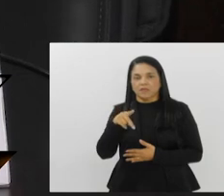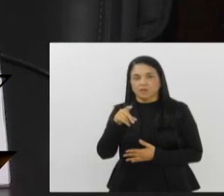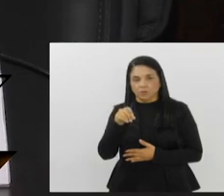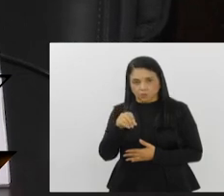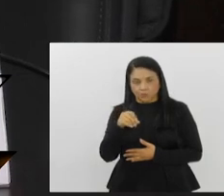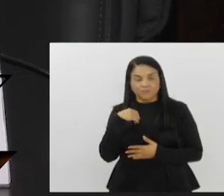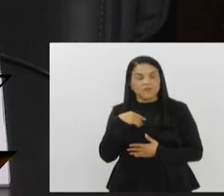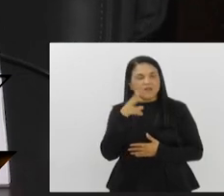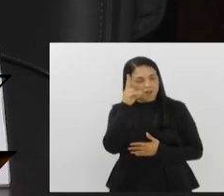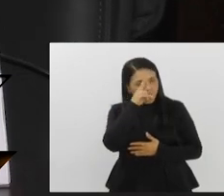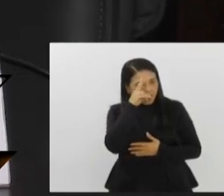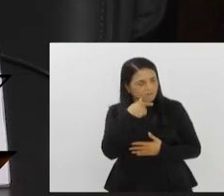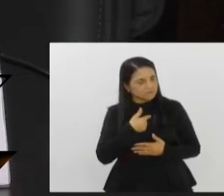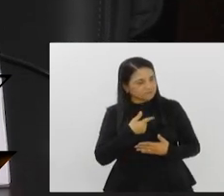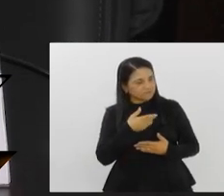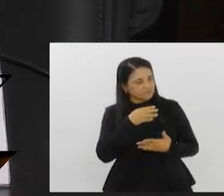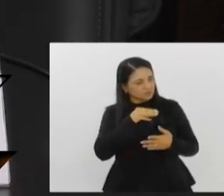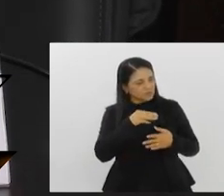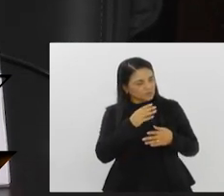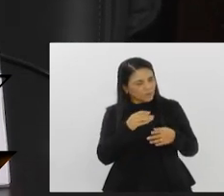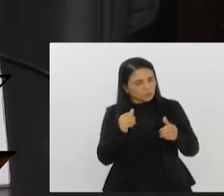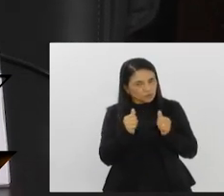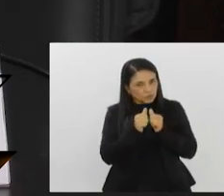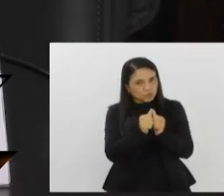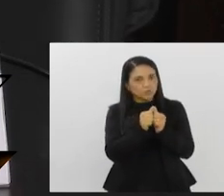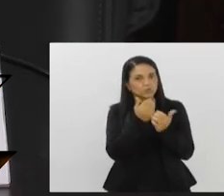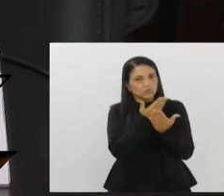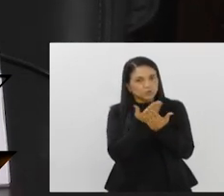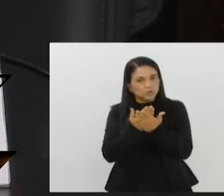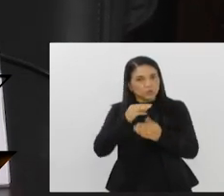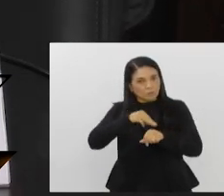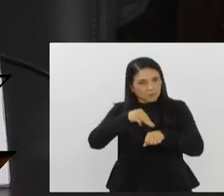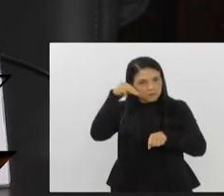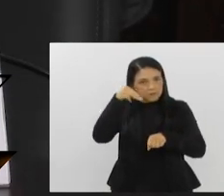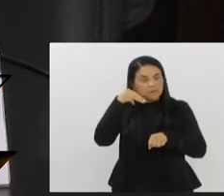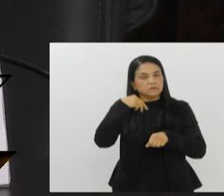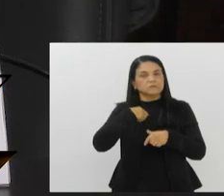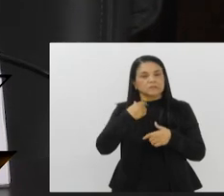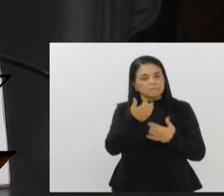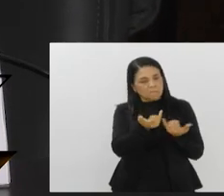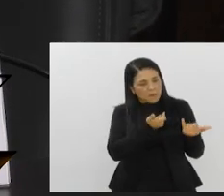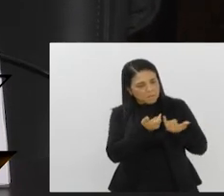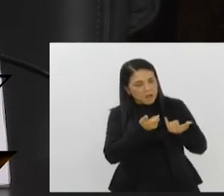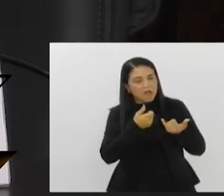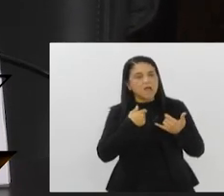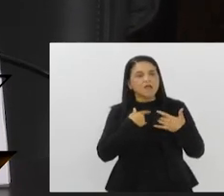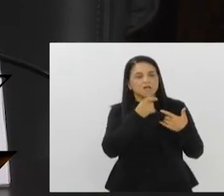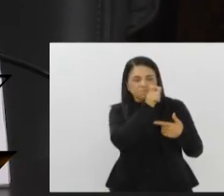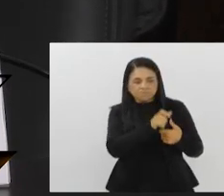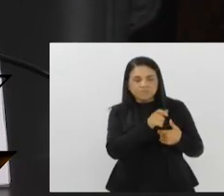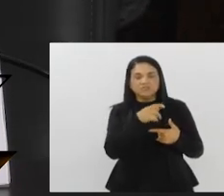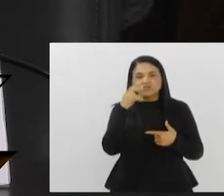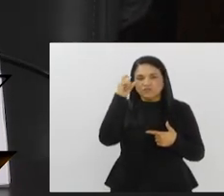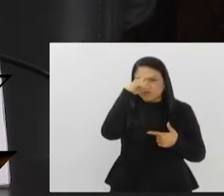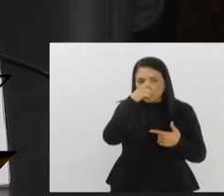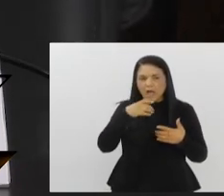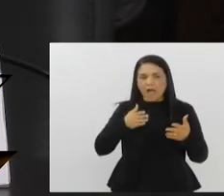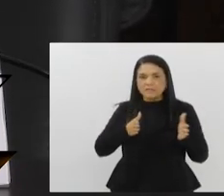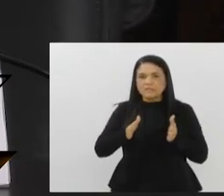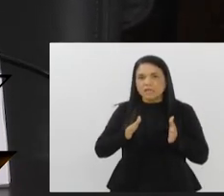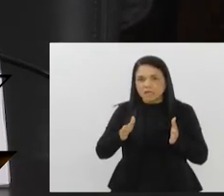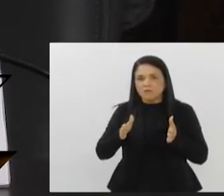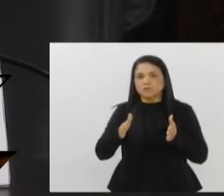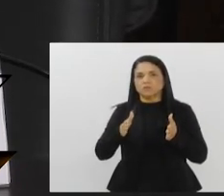fomos colegas de de mestrado e ele me dizia o a dificuldade que ele tinha de ter acesso negavam